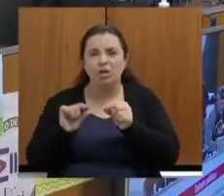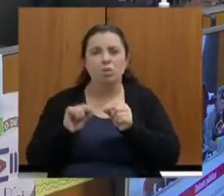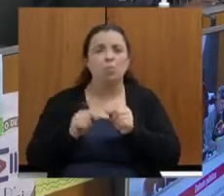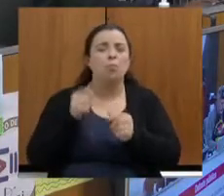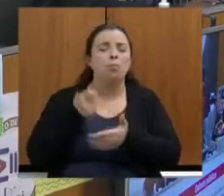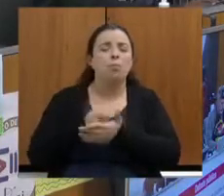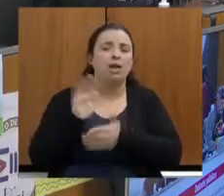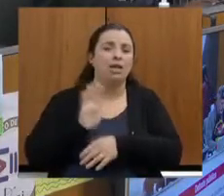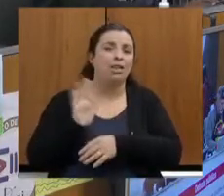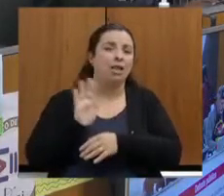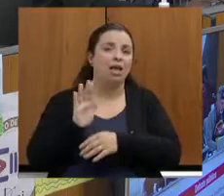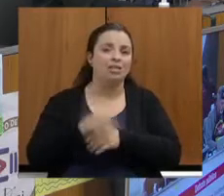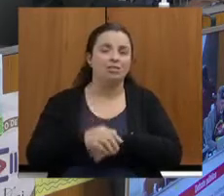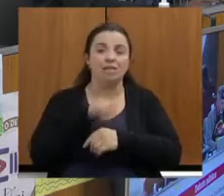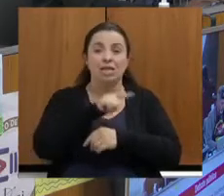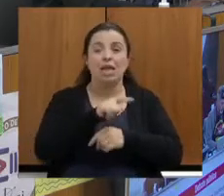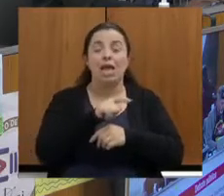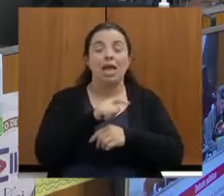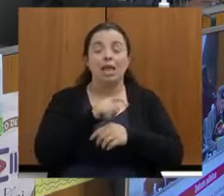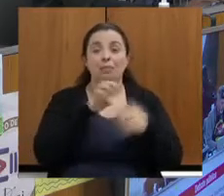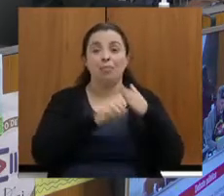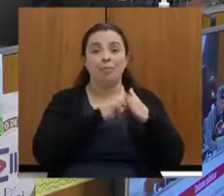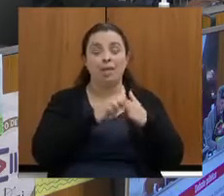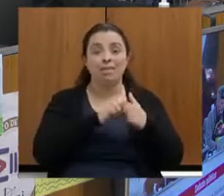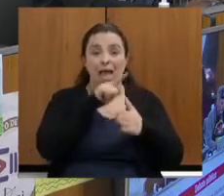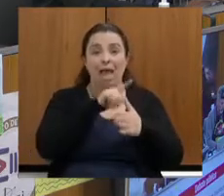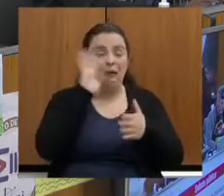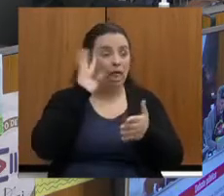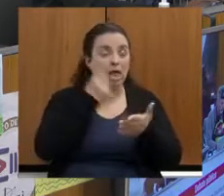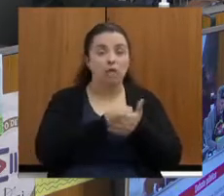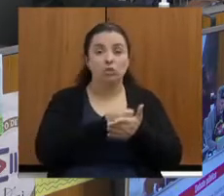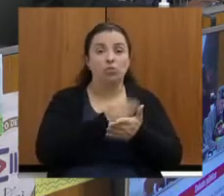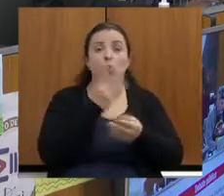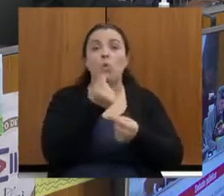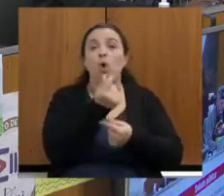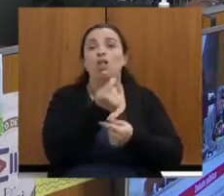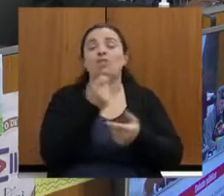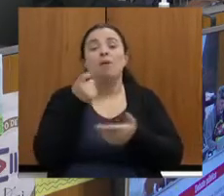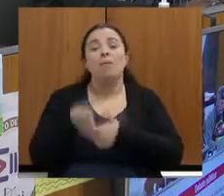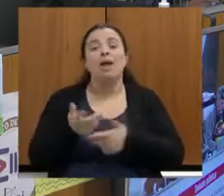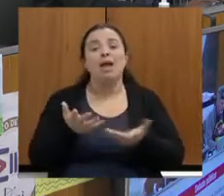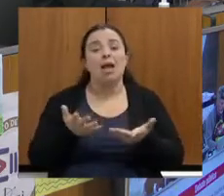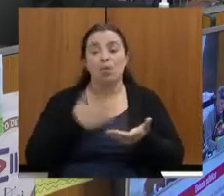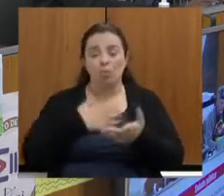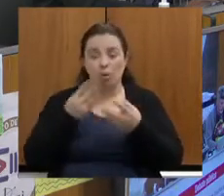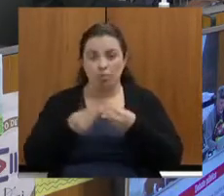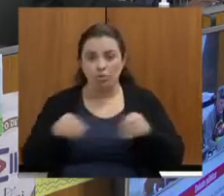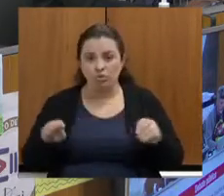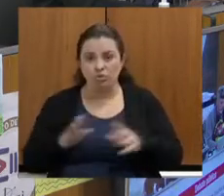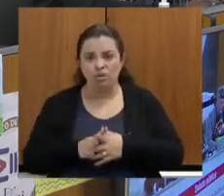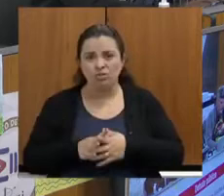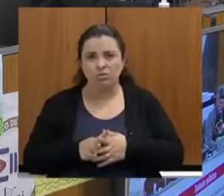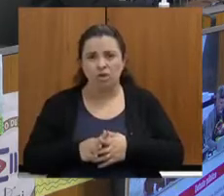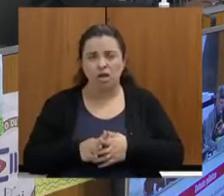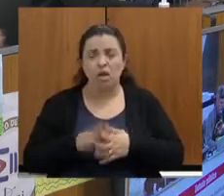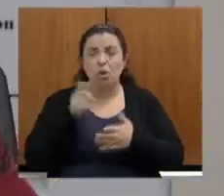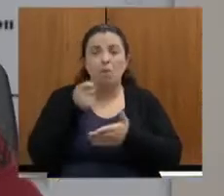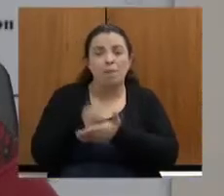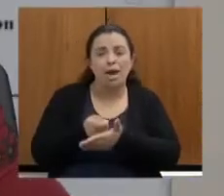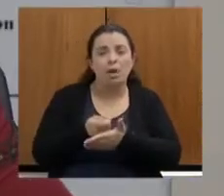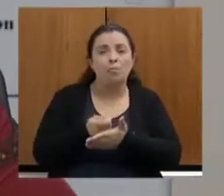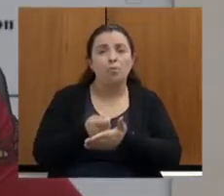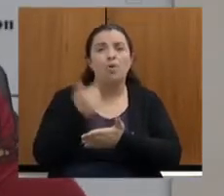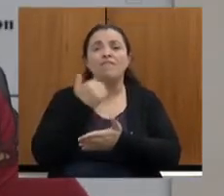passou por cima e ela que determina quanto ela vai pagar quanto ela paga por pelo seu prejuízo quanto ela paga por vidas né